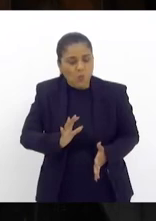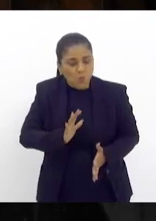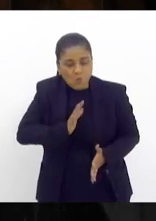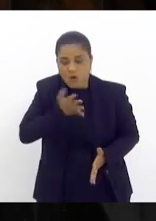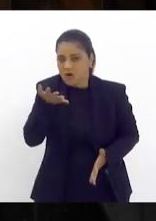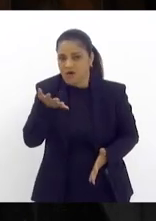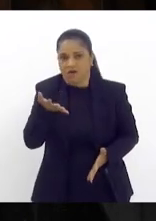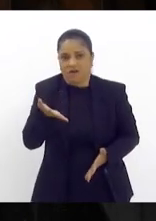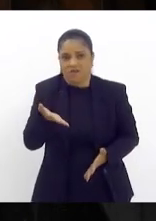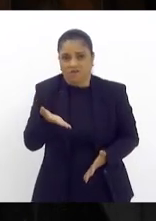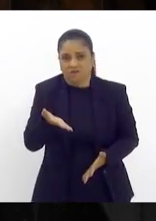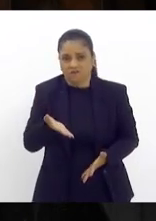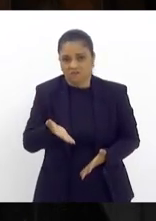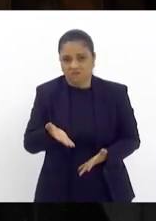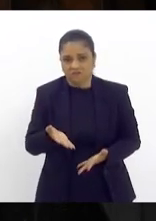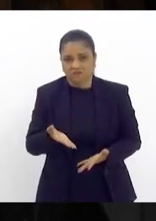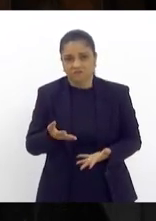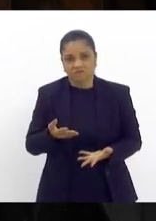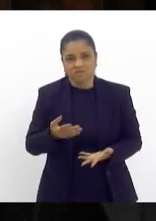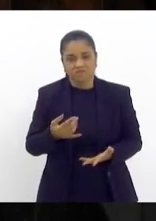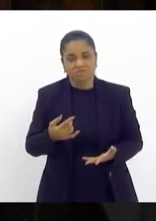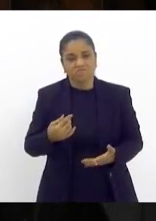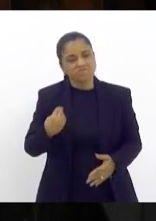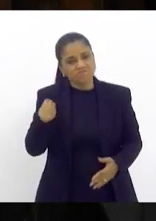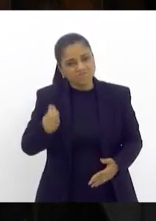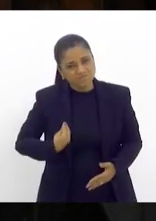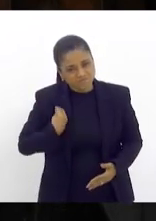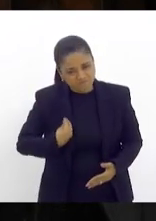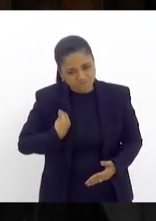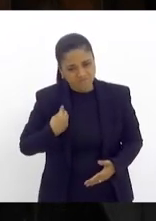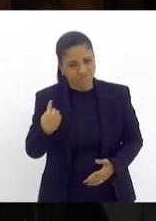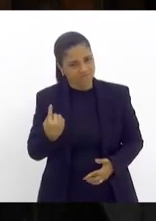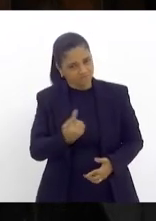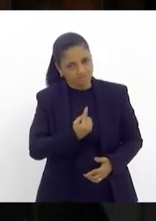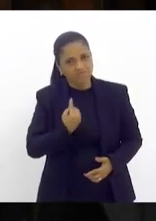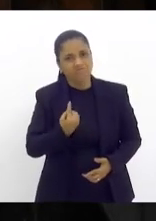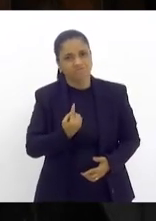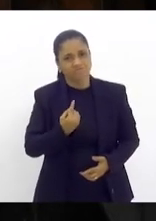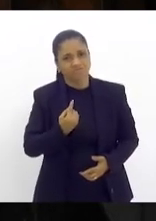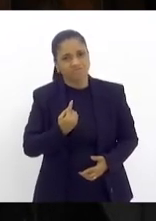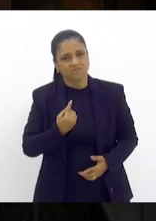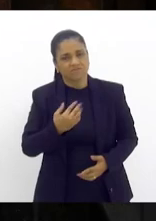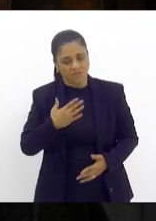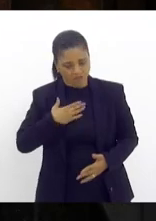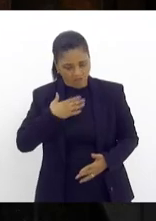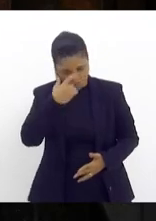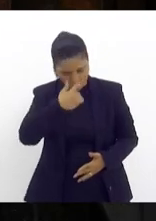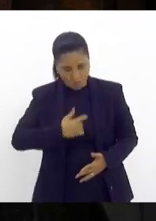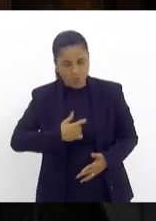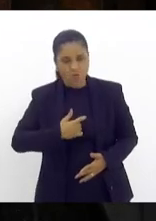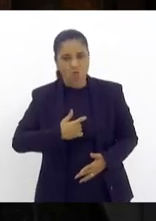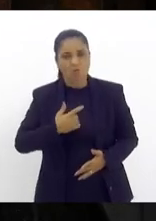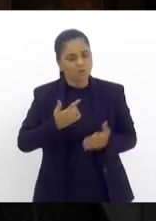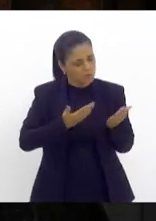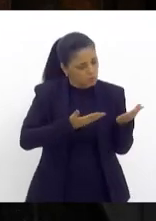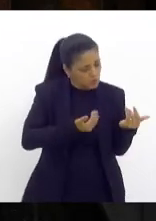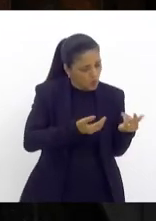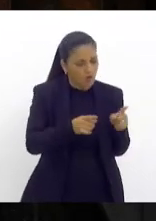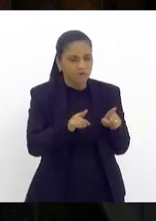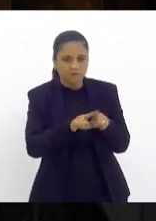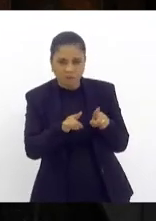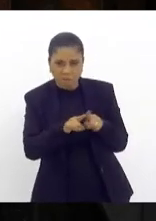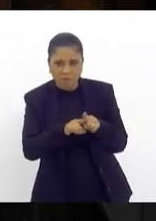Nós, que já vivemos bastante, e mesmo os mais jovens, como o deputado Yuri, que está